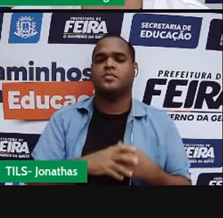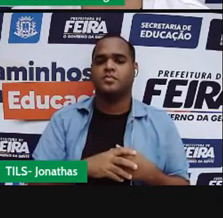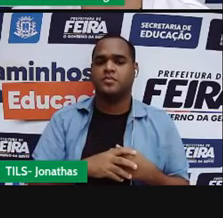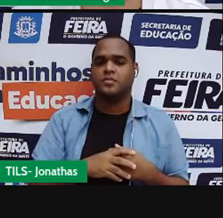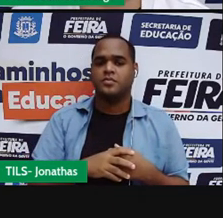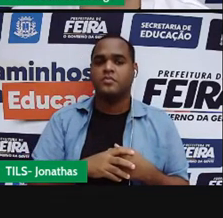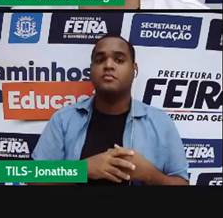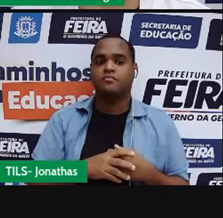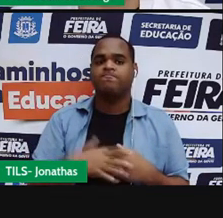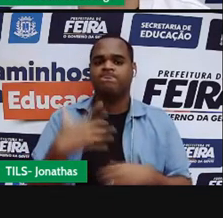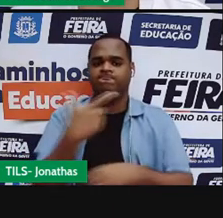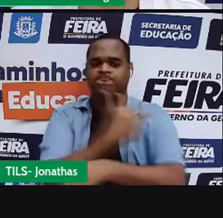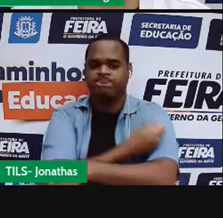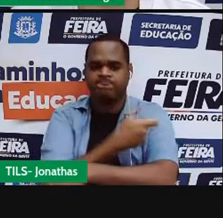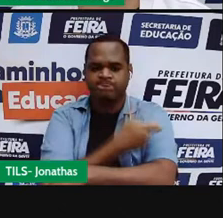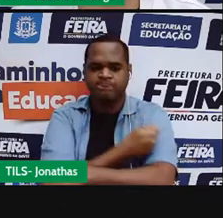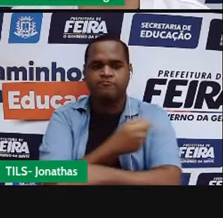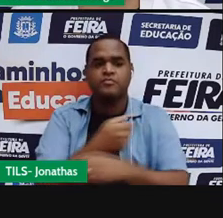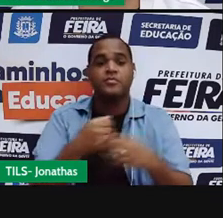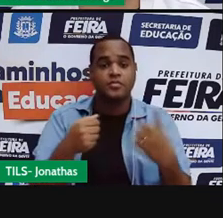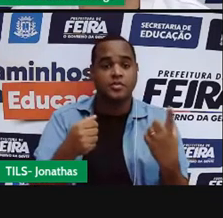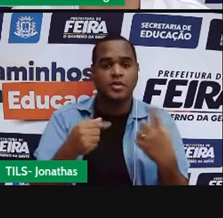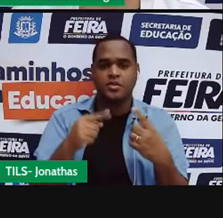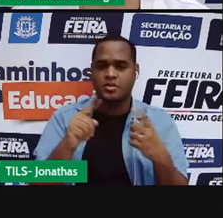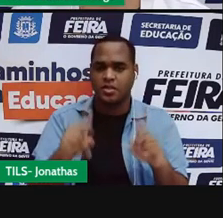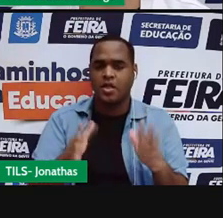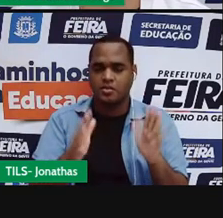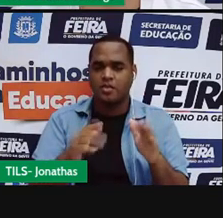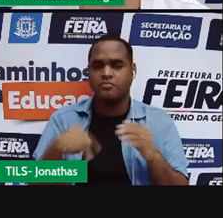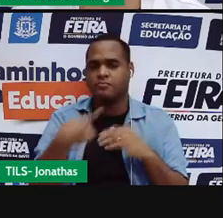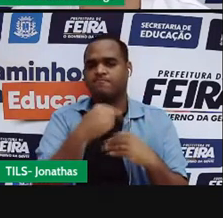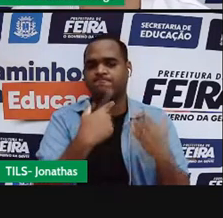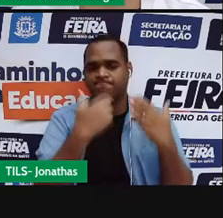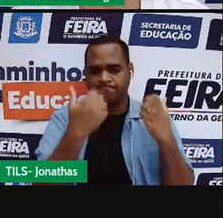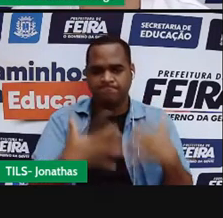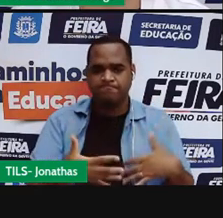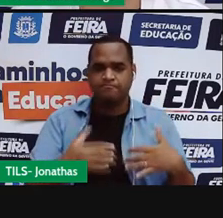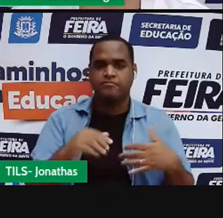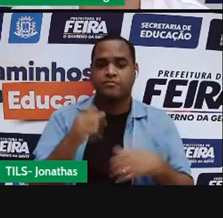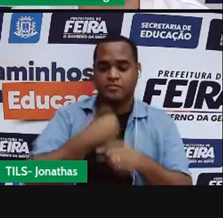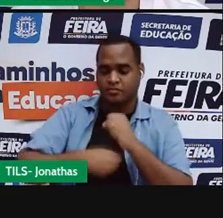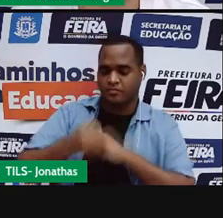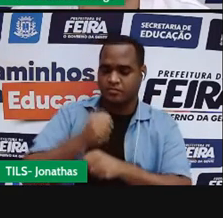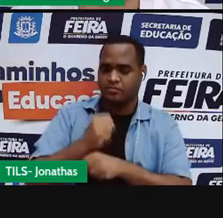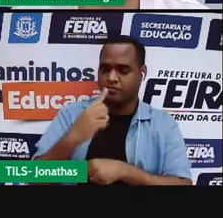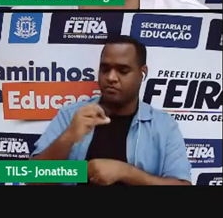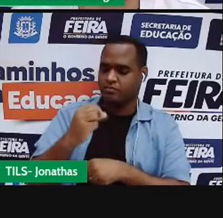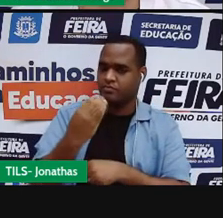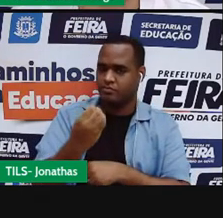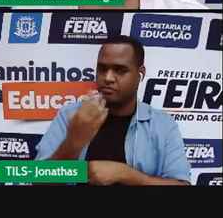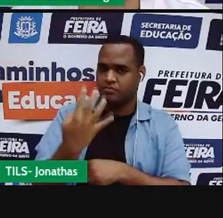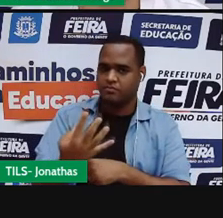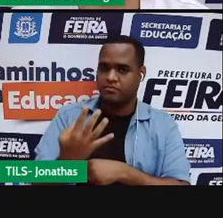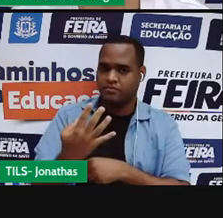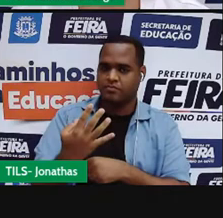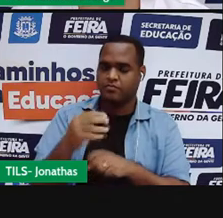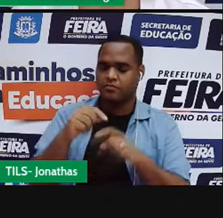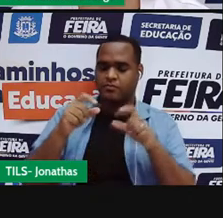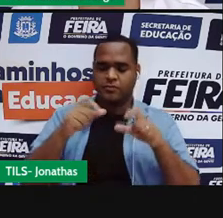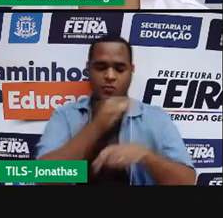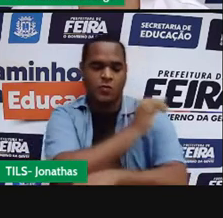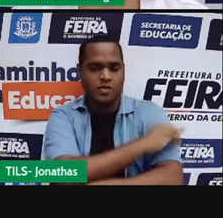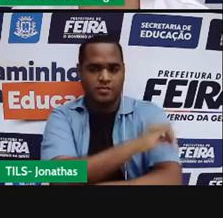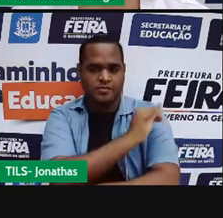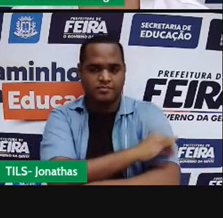revolta da vacina, que eu já comentei, inclusive, com vocês em algumas aulas. Ela aconteceu em 1904, no Rio de Janeiro. E o que foi